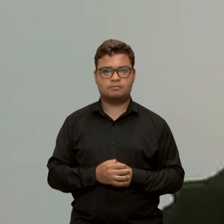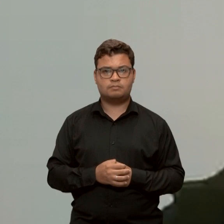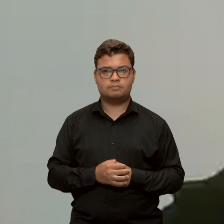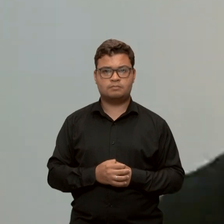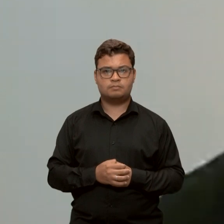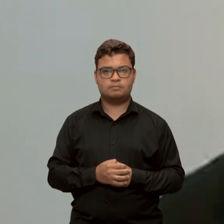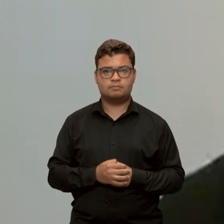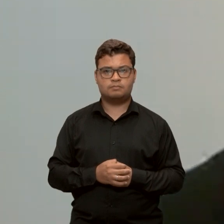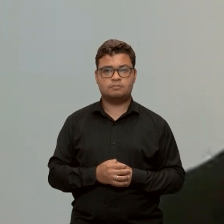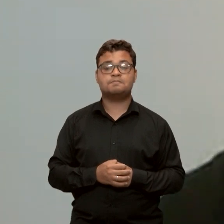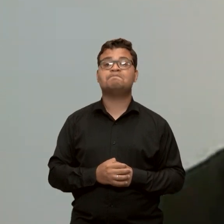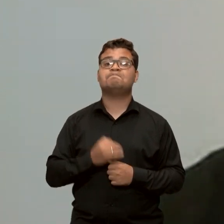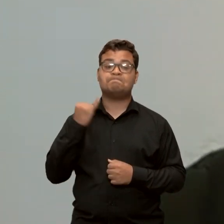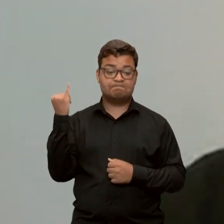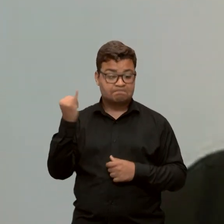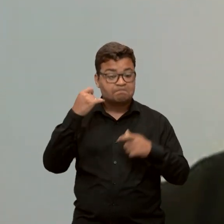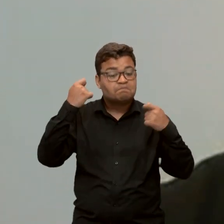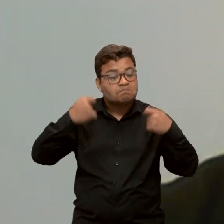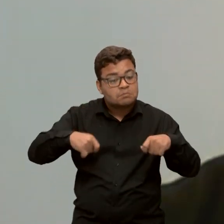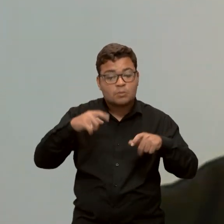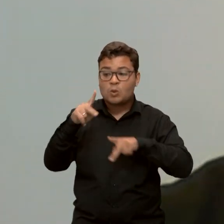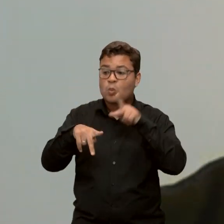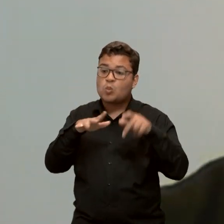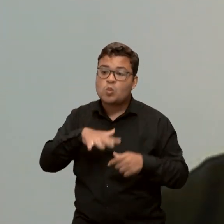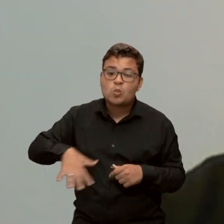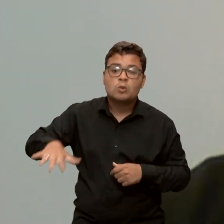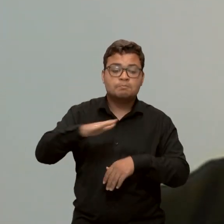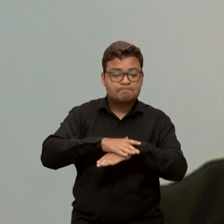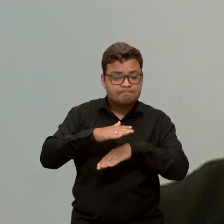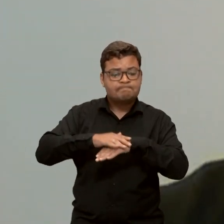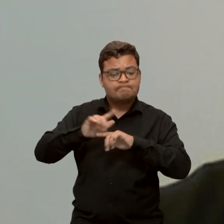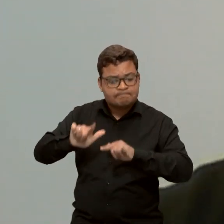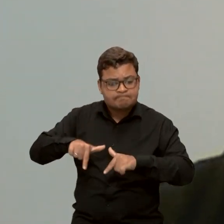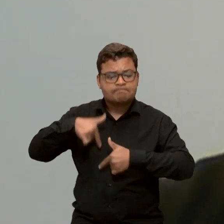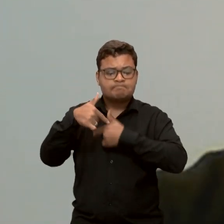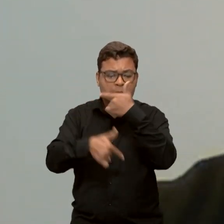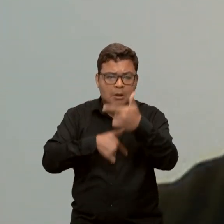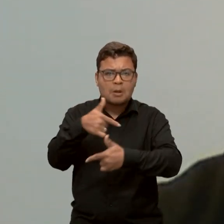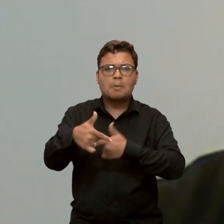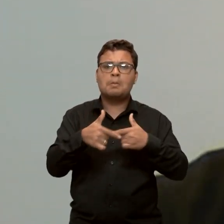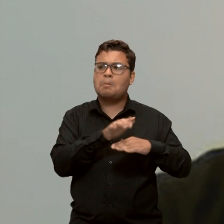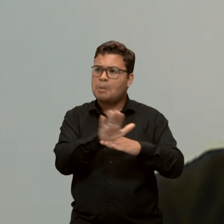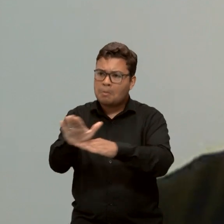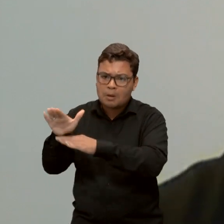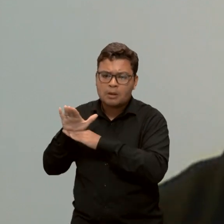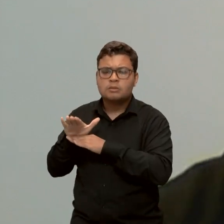trabalho com uma espécie de mosquito que é extremamente